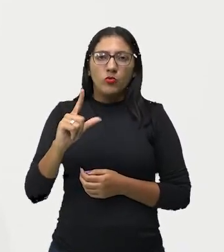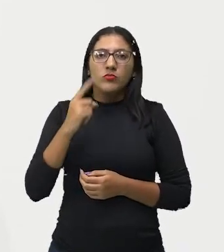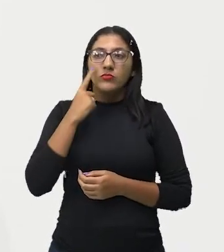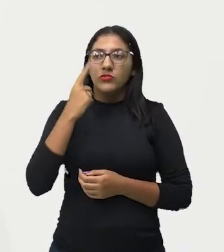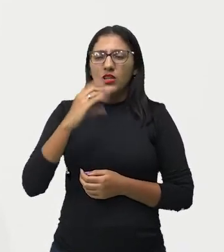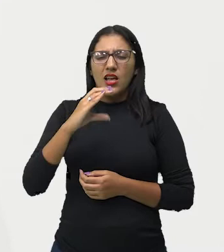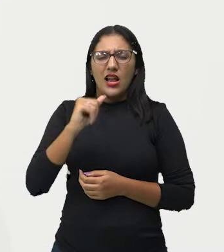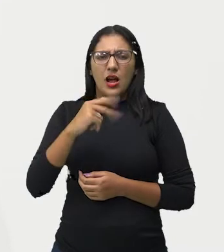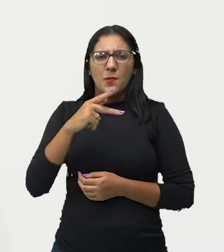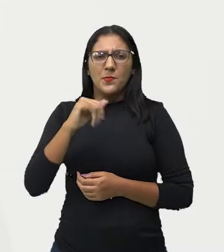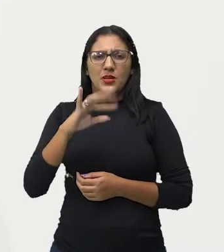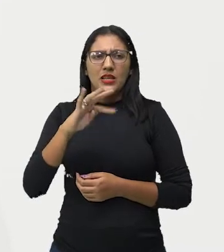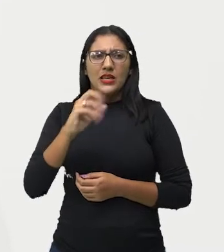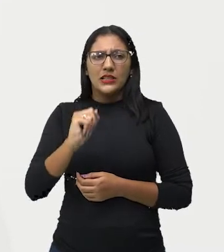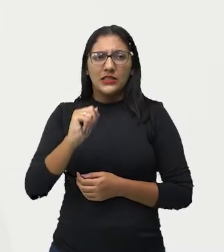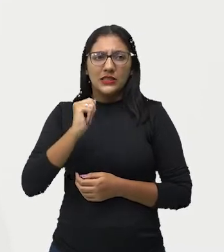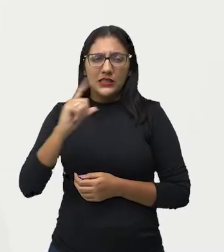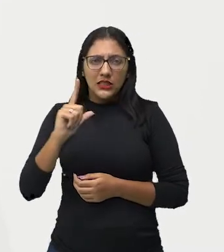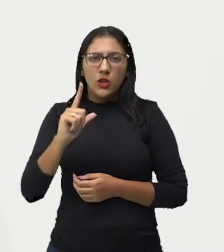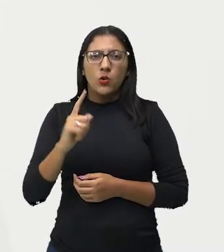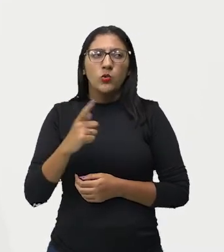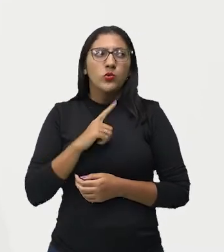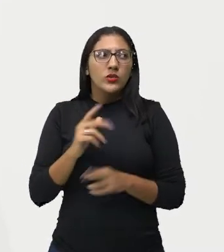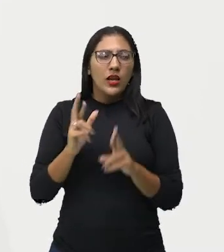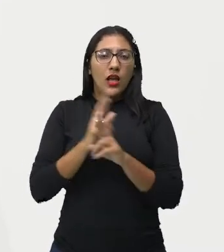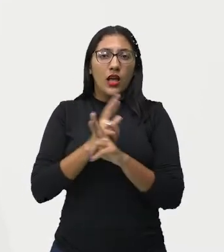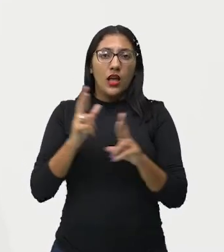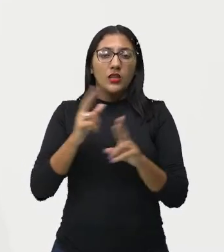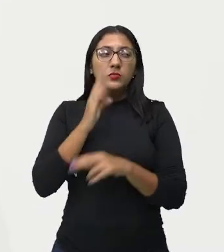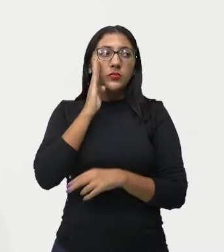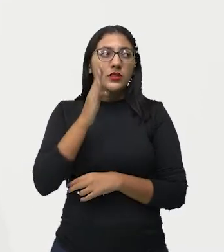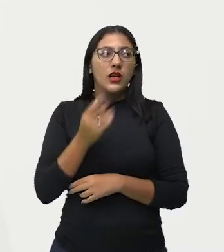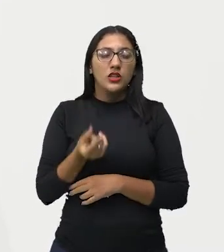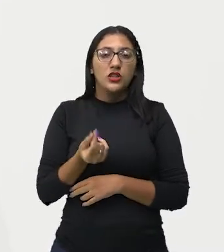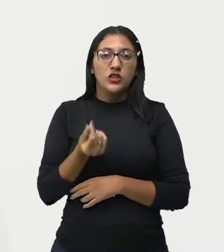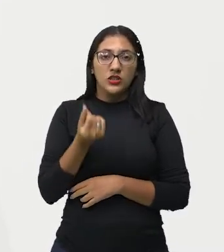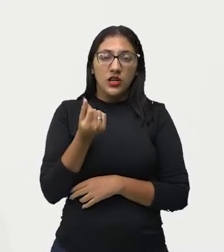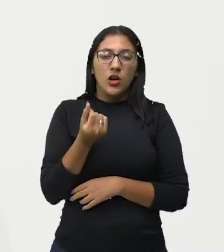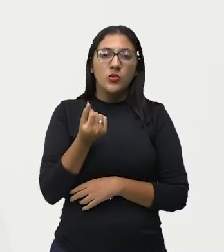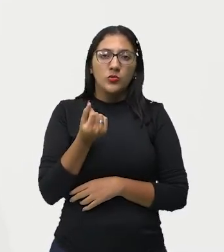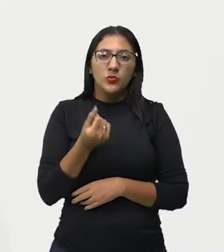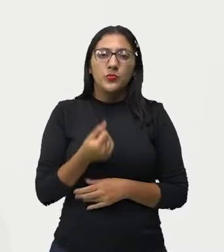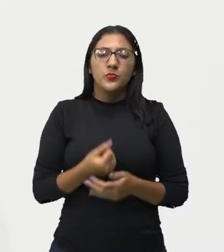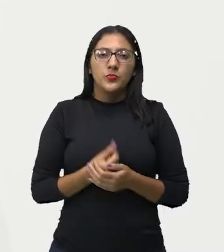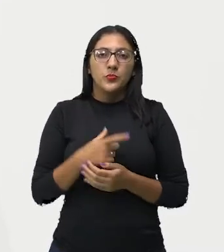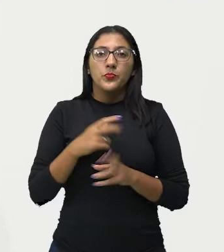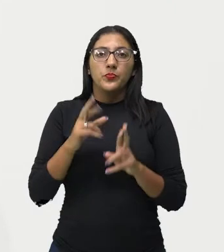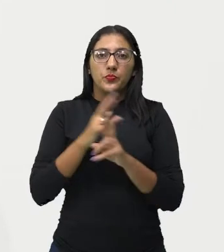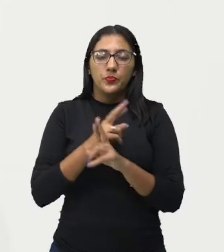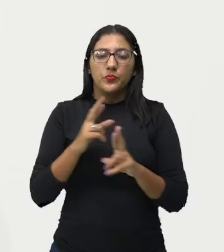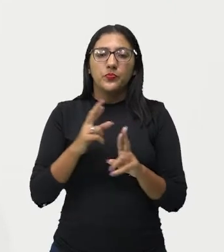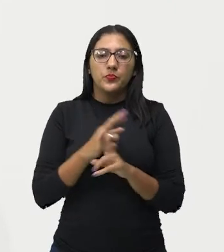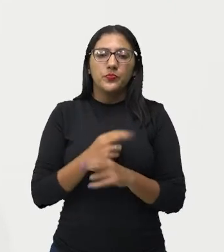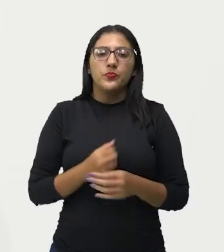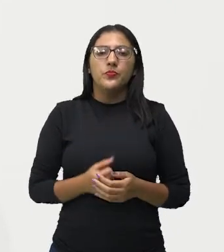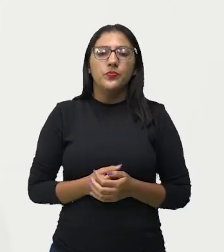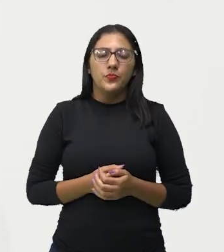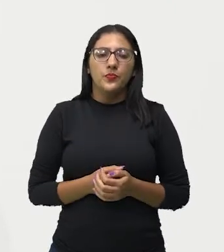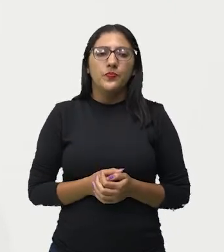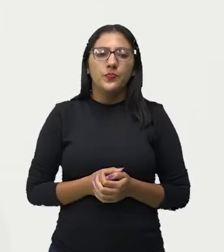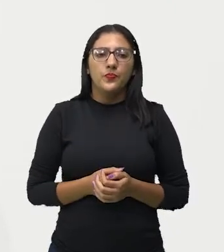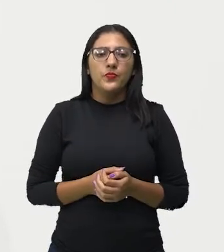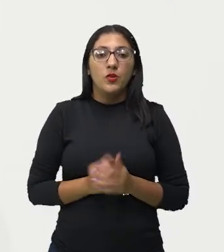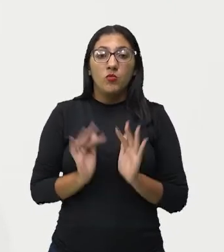Esse capital está se referindo ó, à palavra dinheiro, tá bom? Capital é dinheiro.